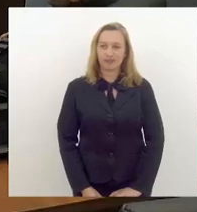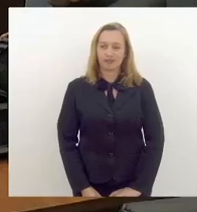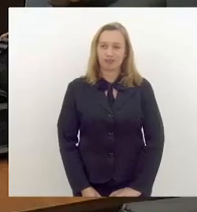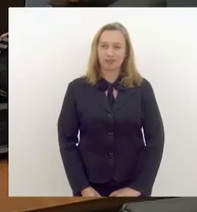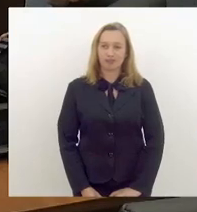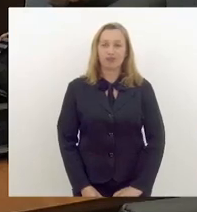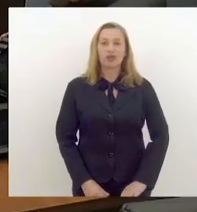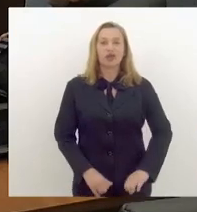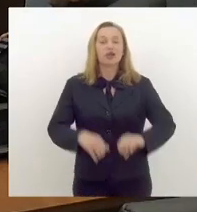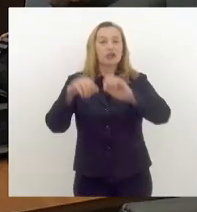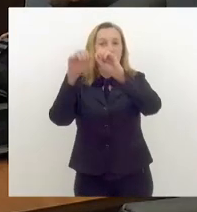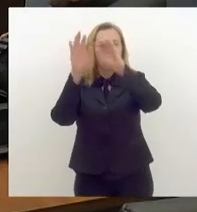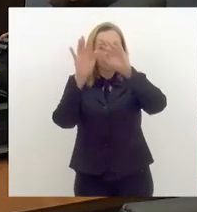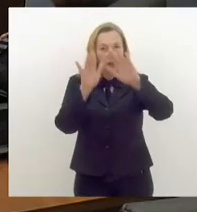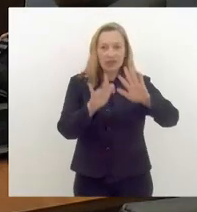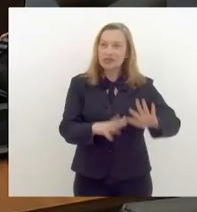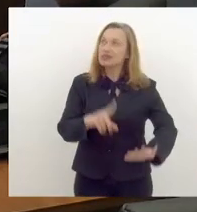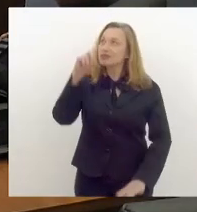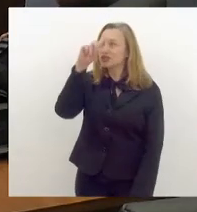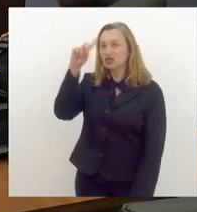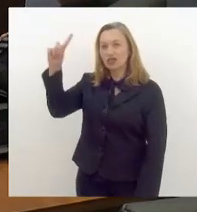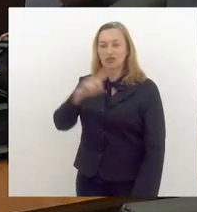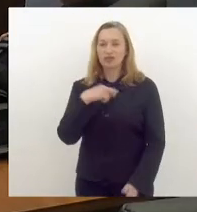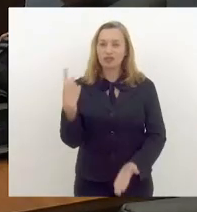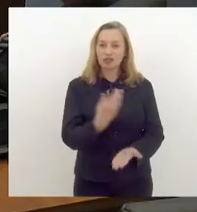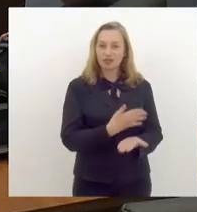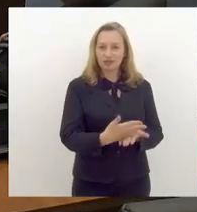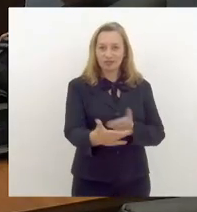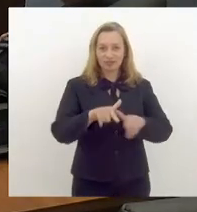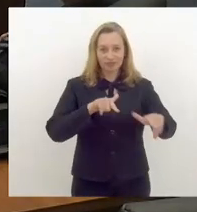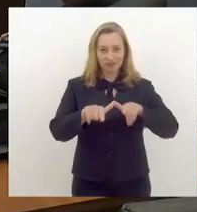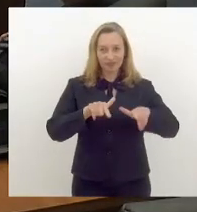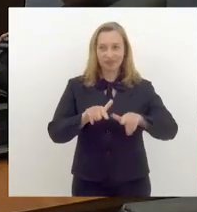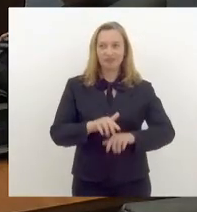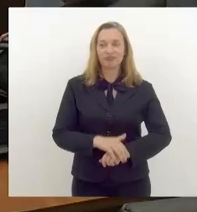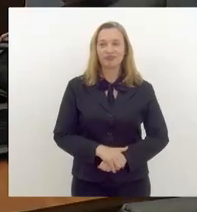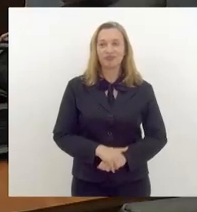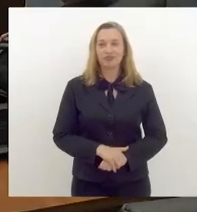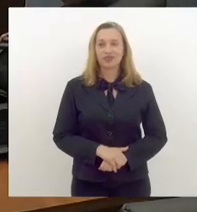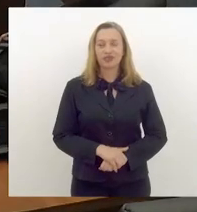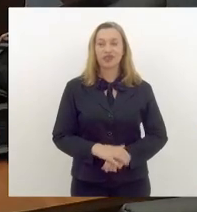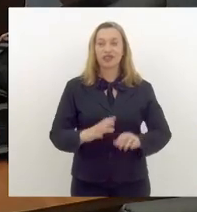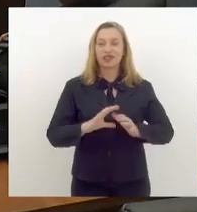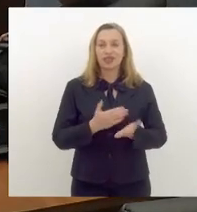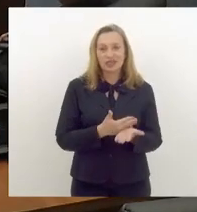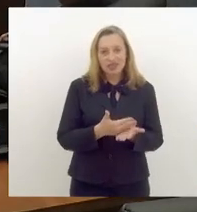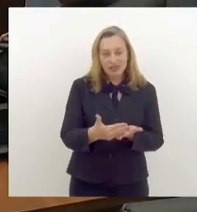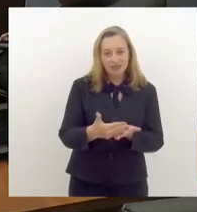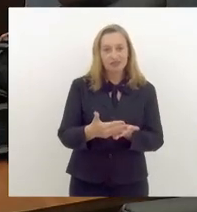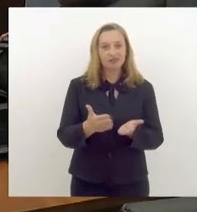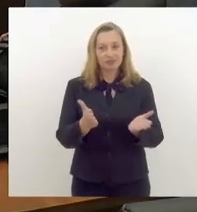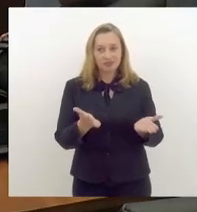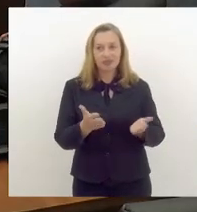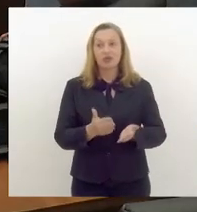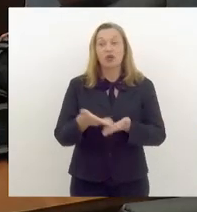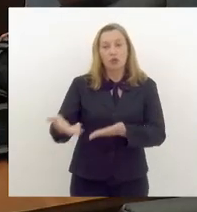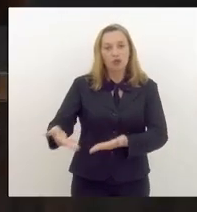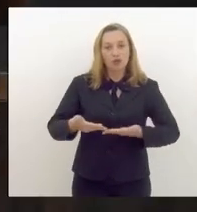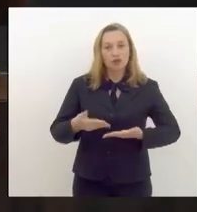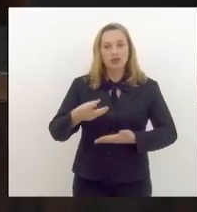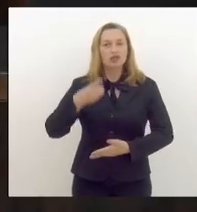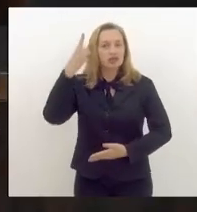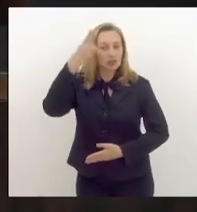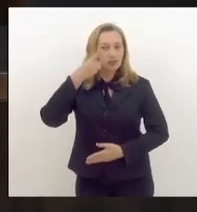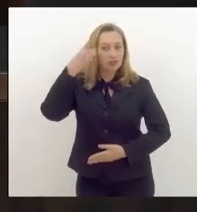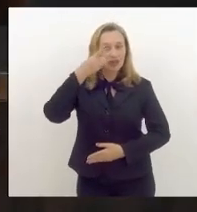em havendo número legal e sob a proteção de Deus iniciamos nossos trabalhos está aberta a sessão a presença convida o